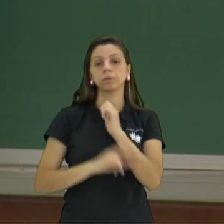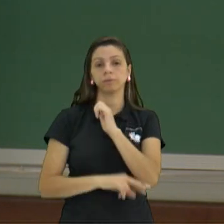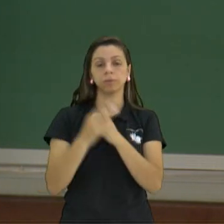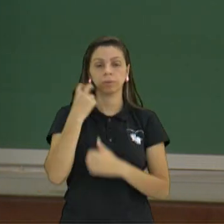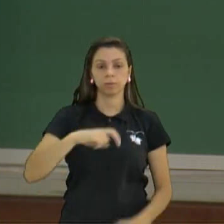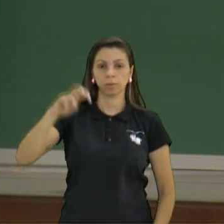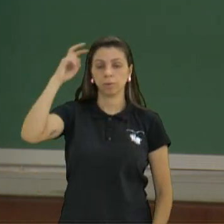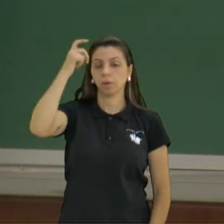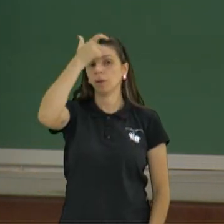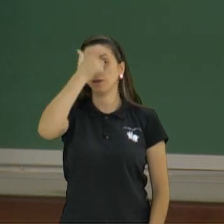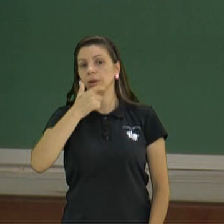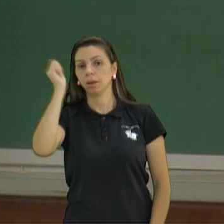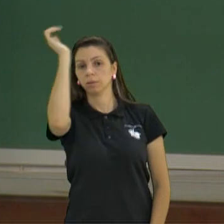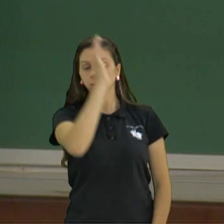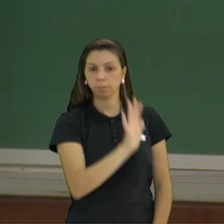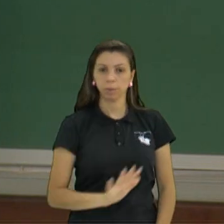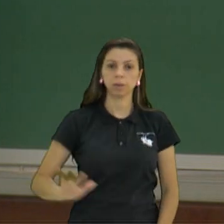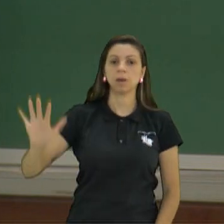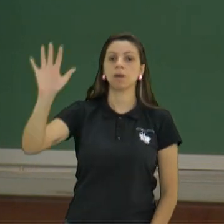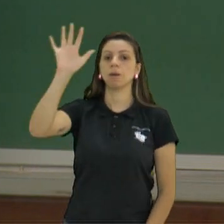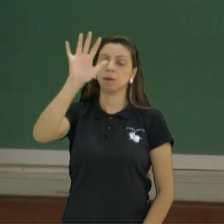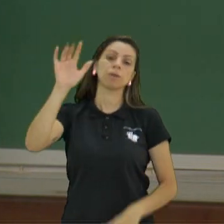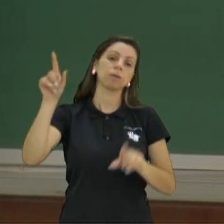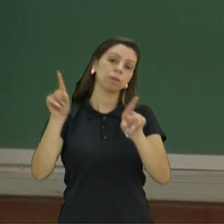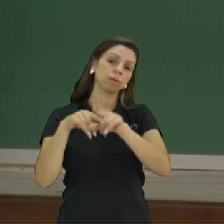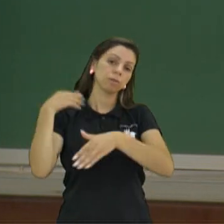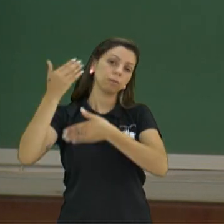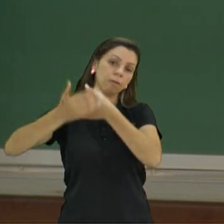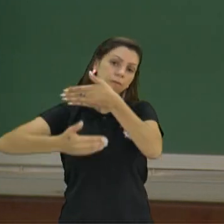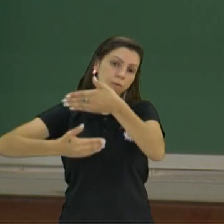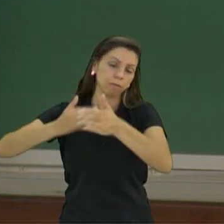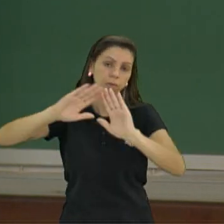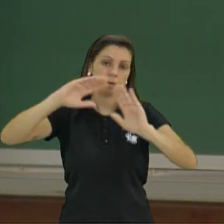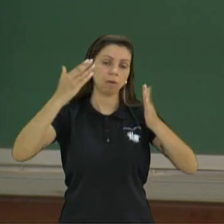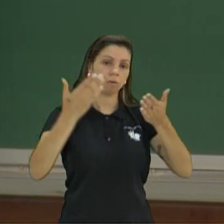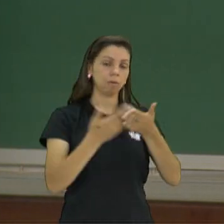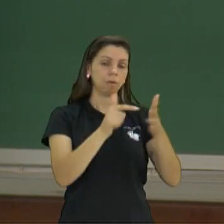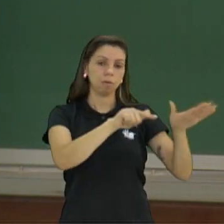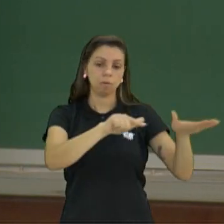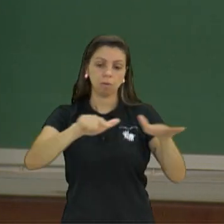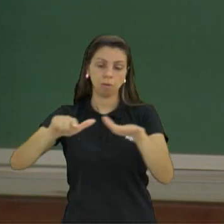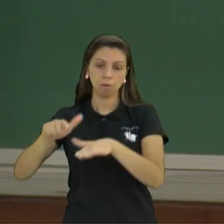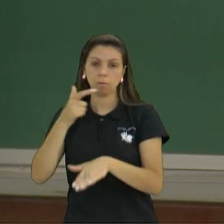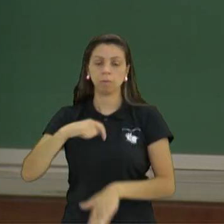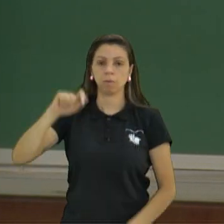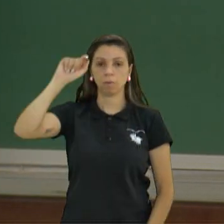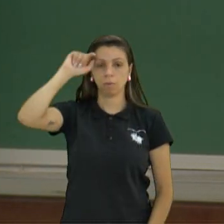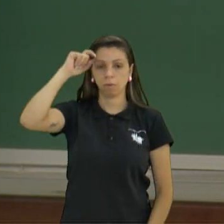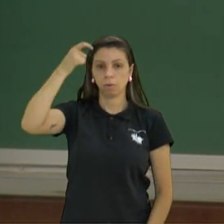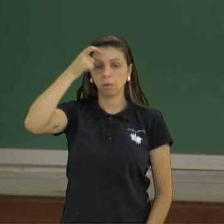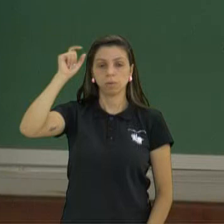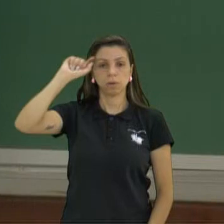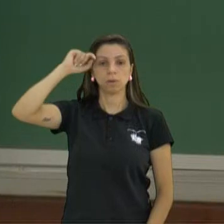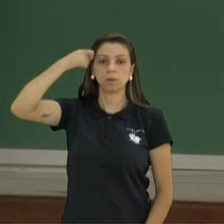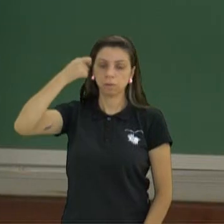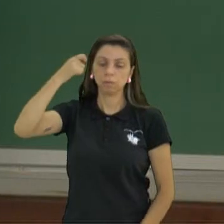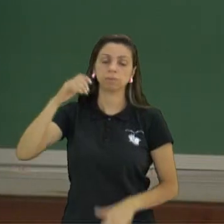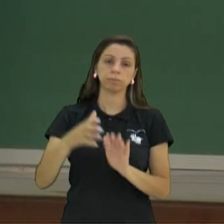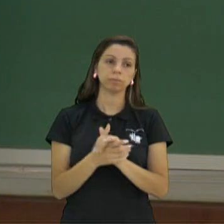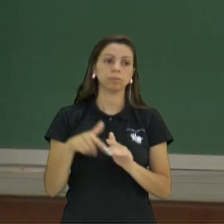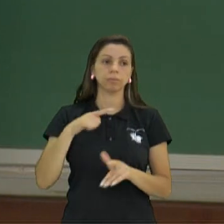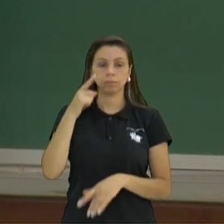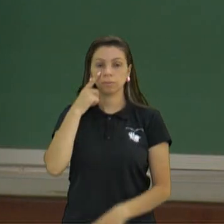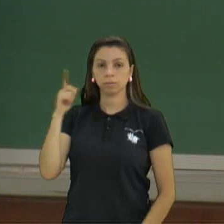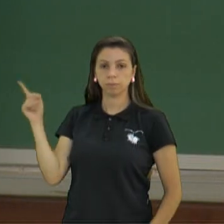cara do Brasil, desenvolvido na escola em celebração à Semana da Consciência Negra. 2 verbos, faz, desenvolvido, frase, oração,